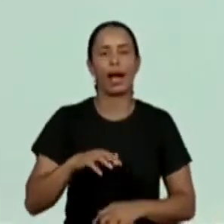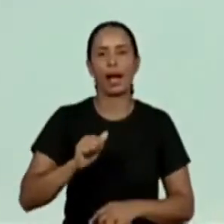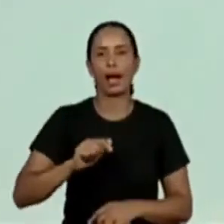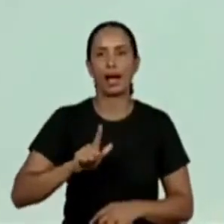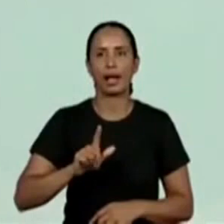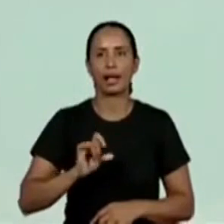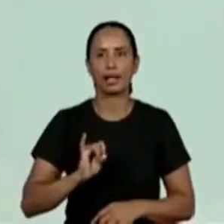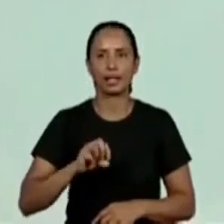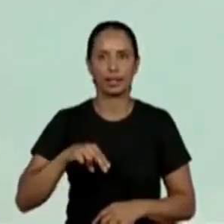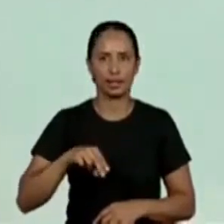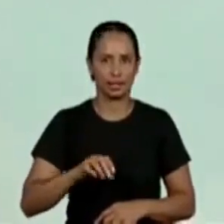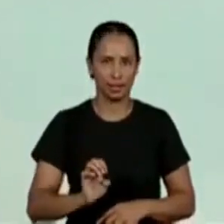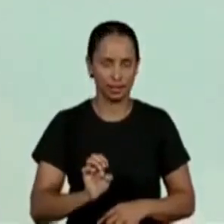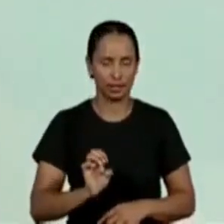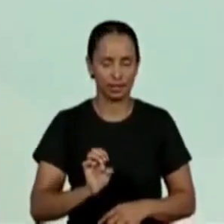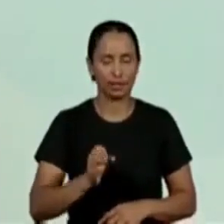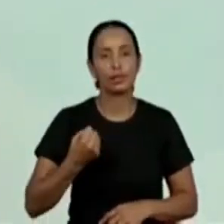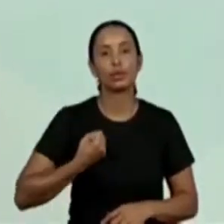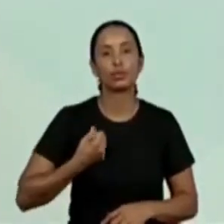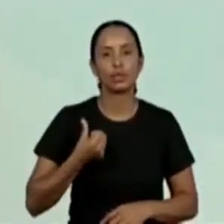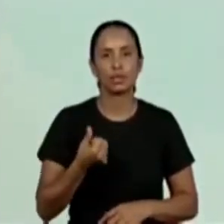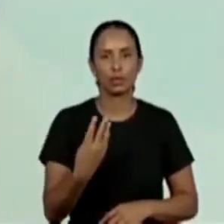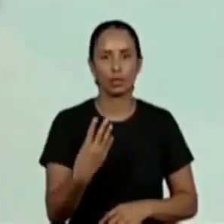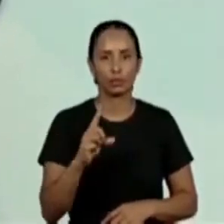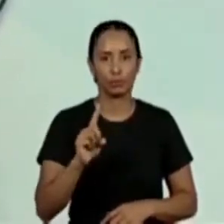o número